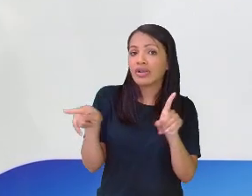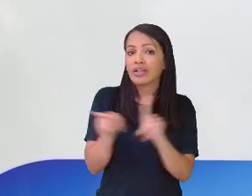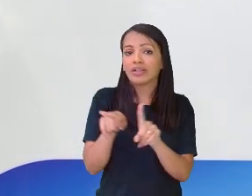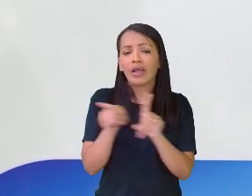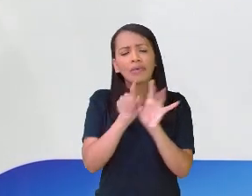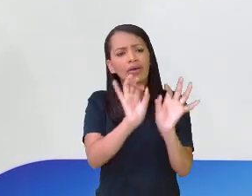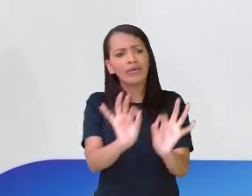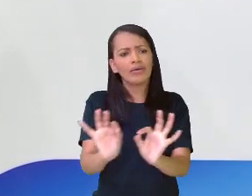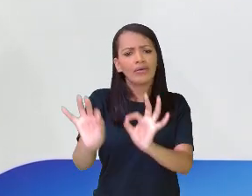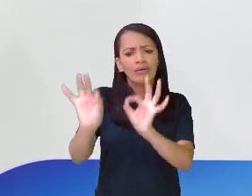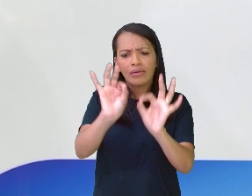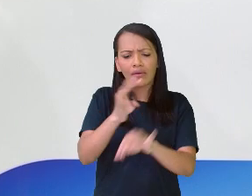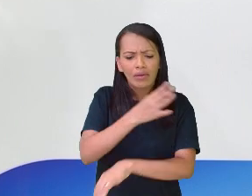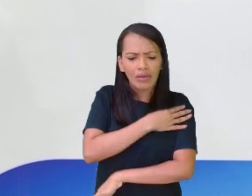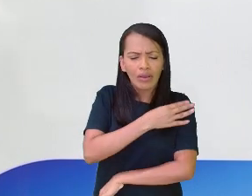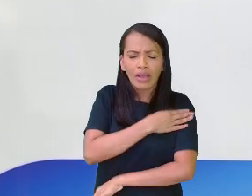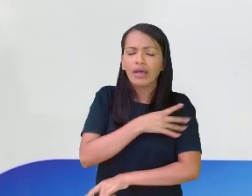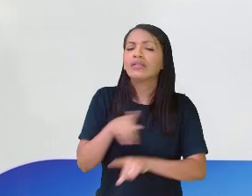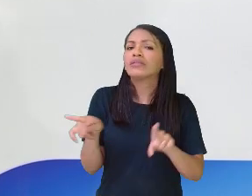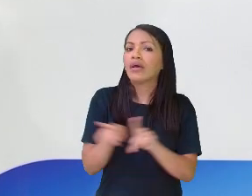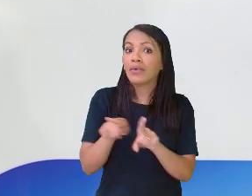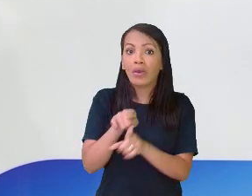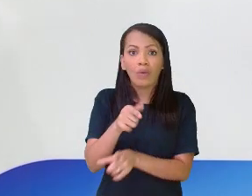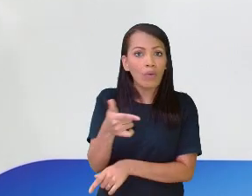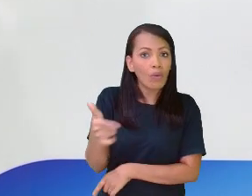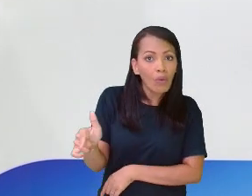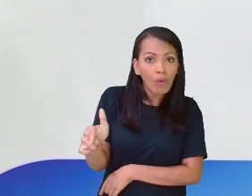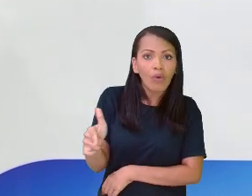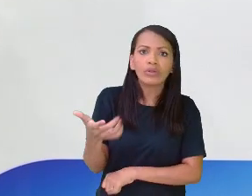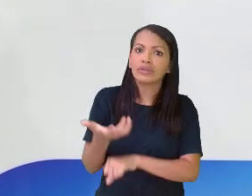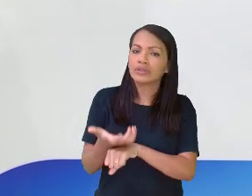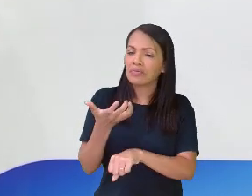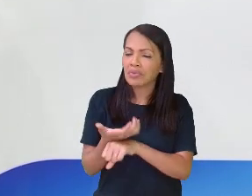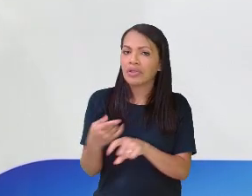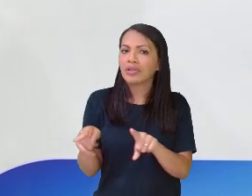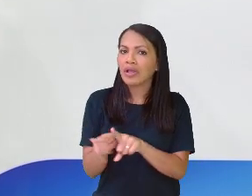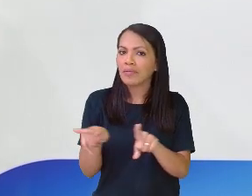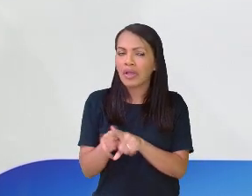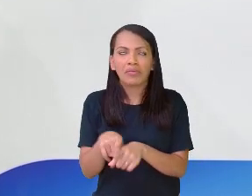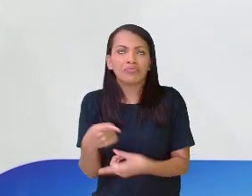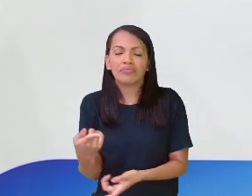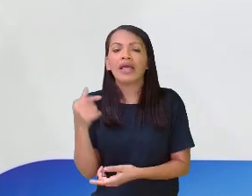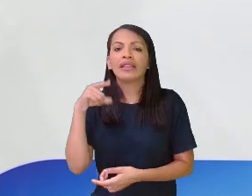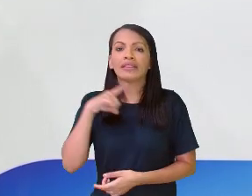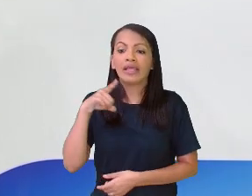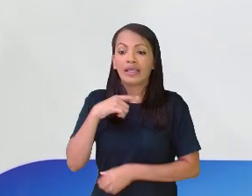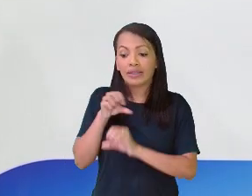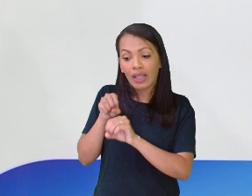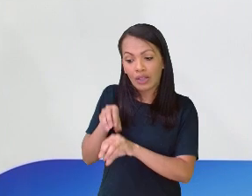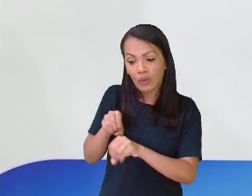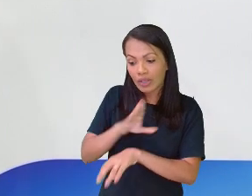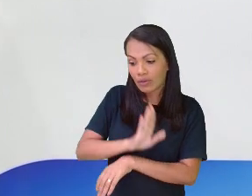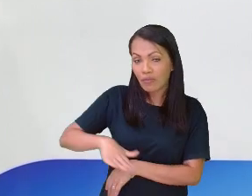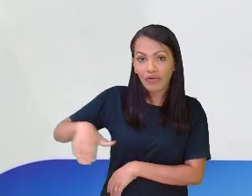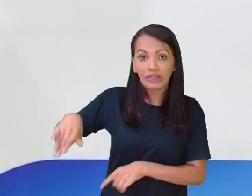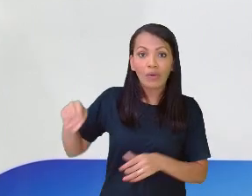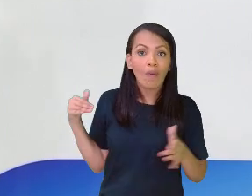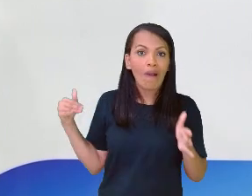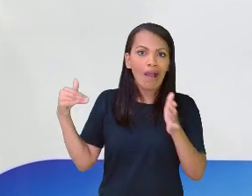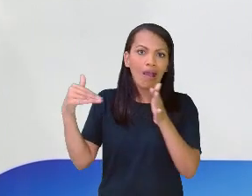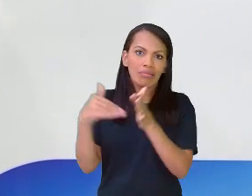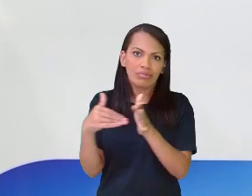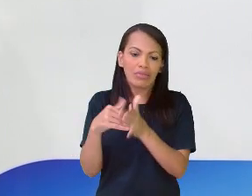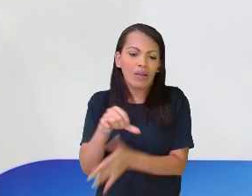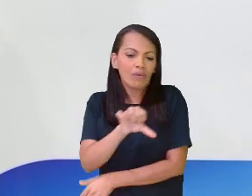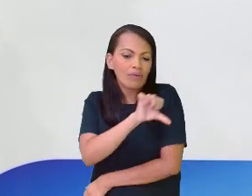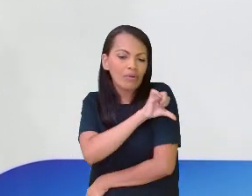também dos outros anos, porque tem lá a aula da educação infantil até o 9º ano, que você pode, professor, estudante,